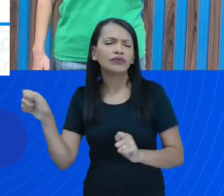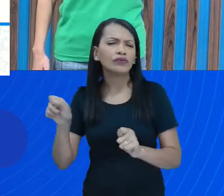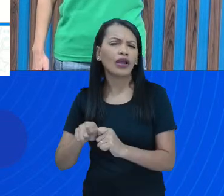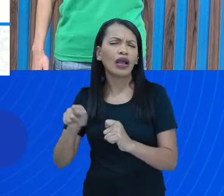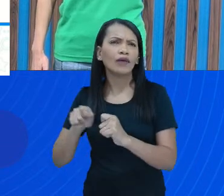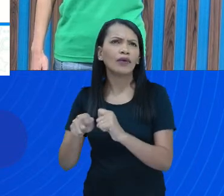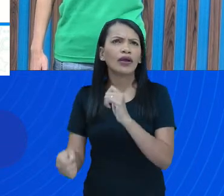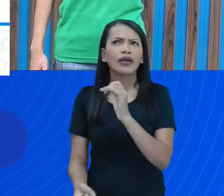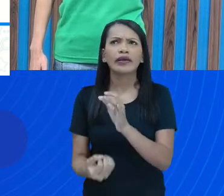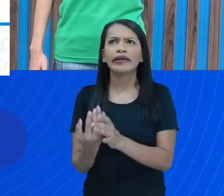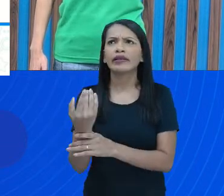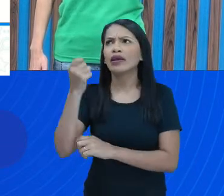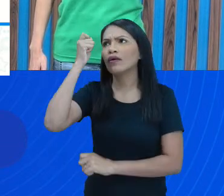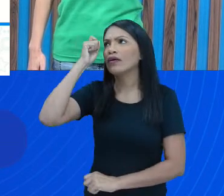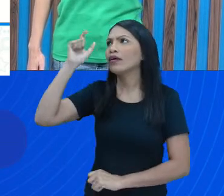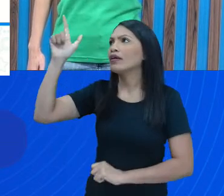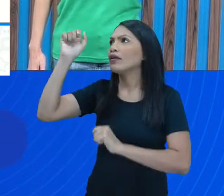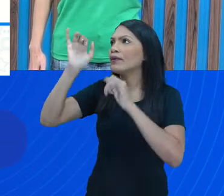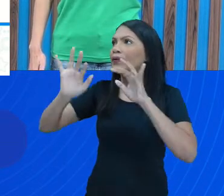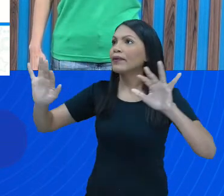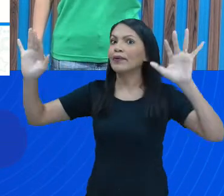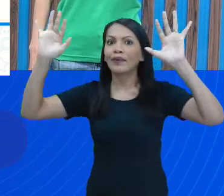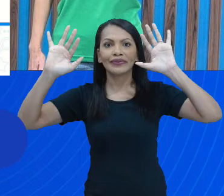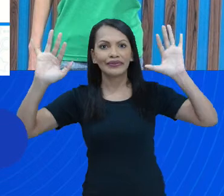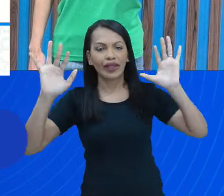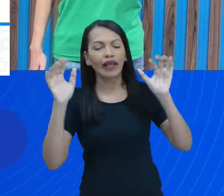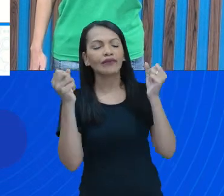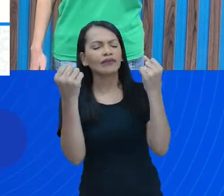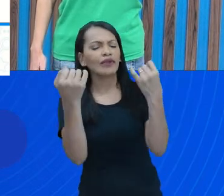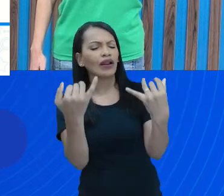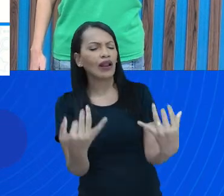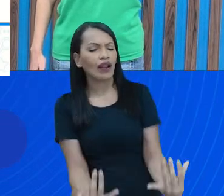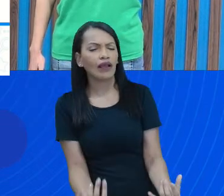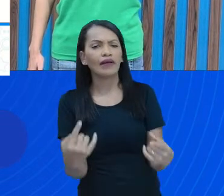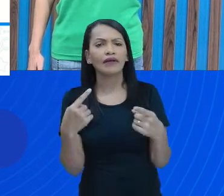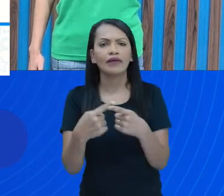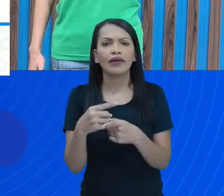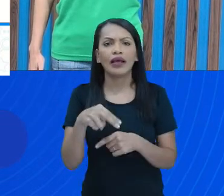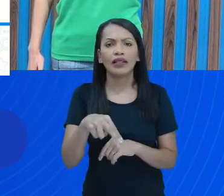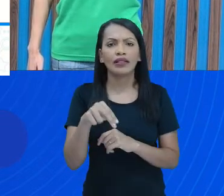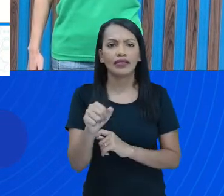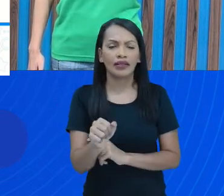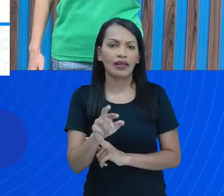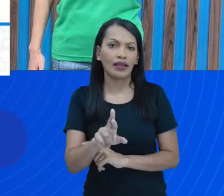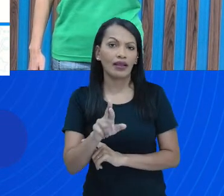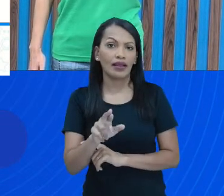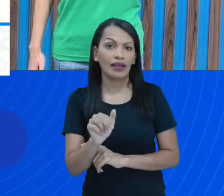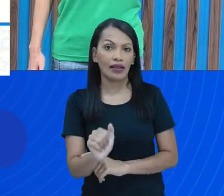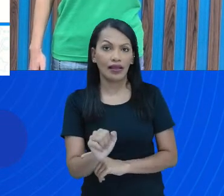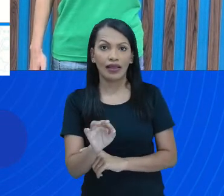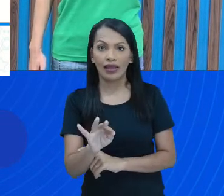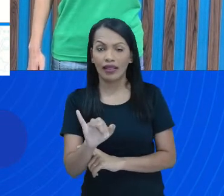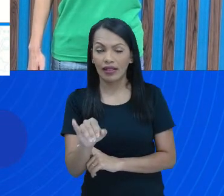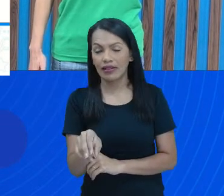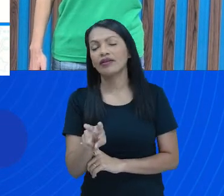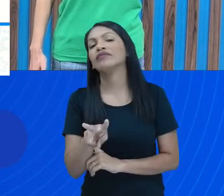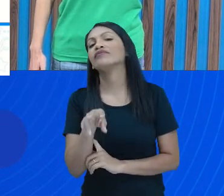um texto narrativo. Por que narrativo? Porque ele foi muito trabalhado